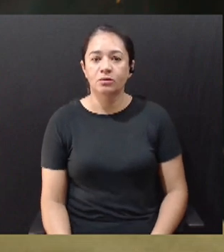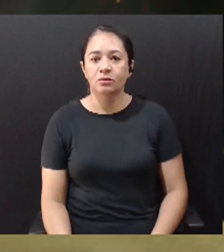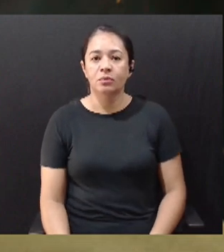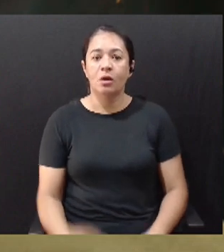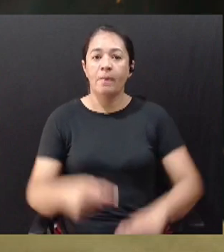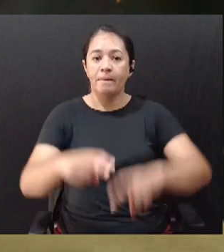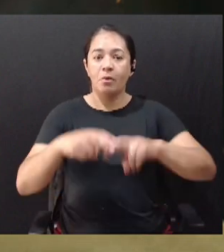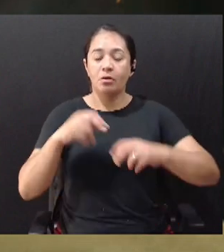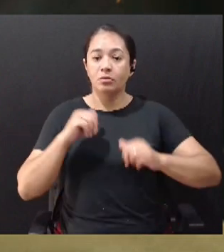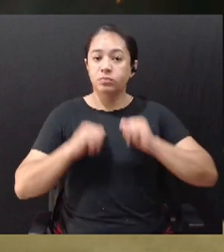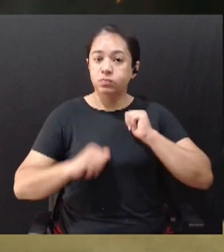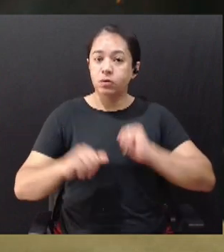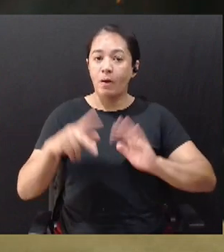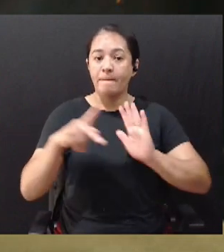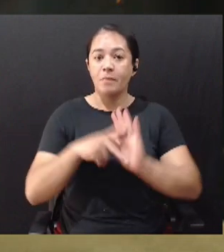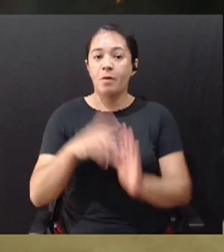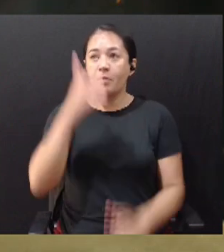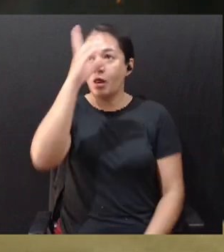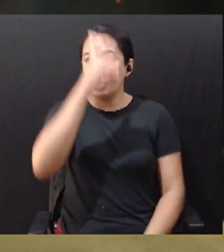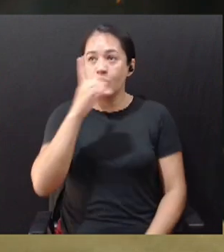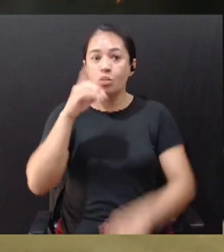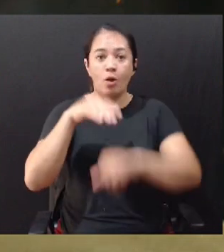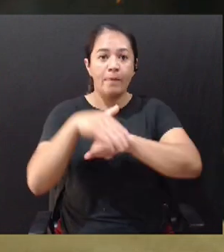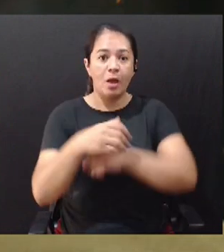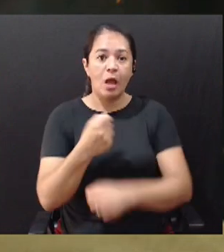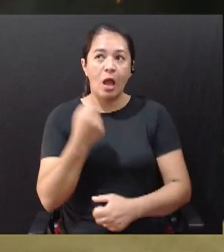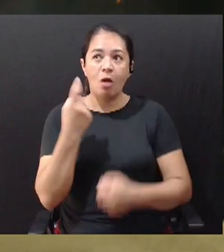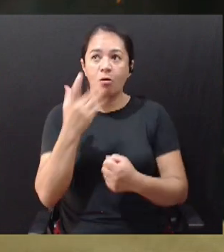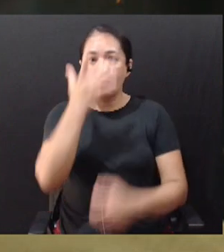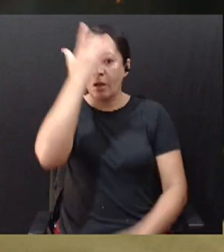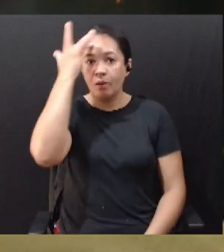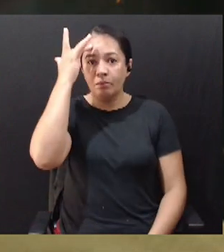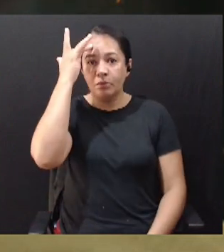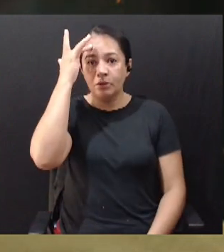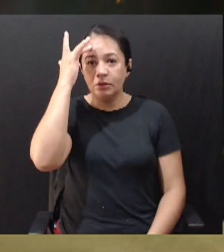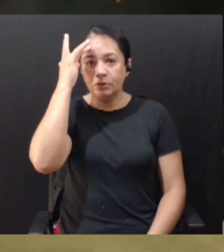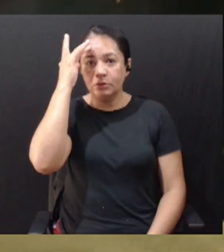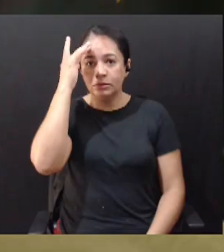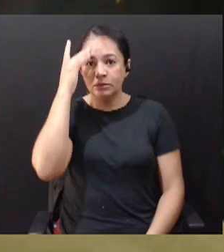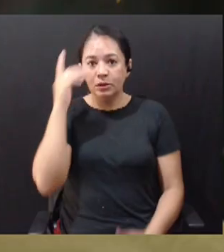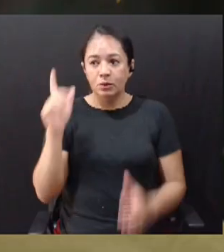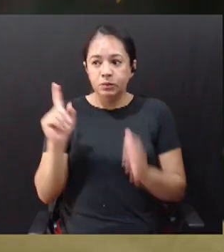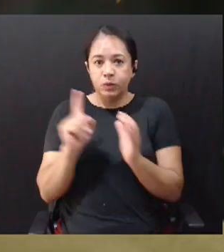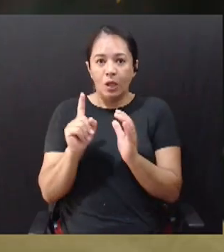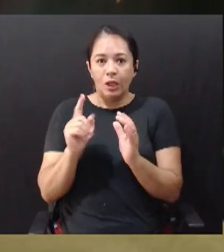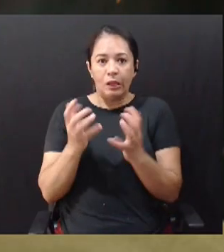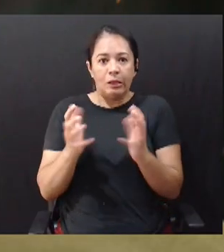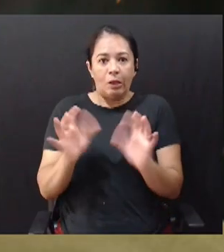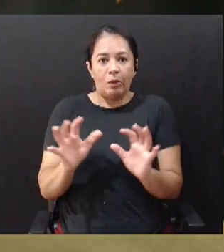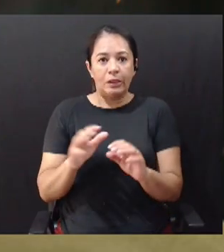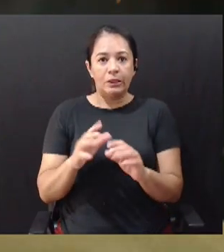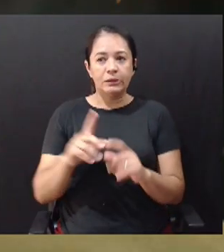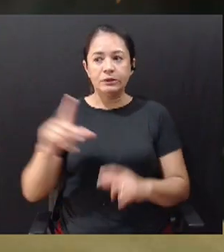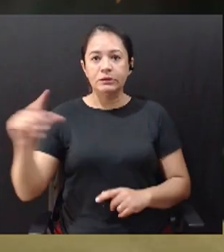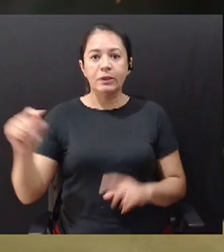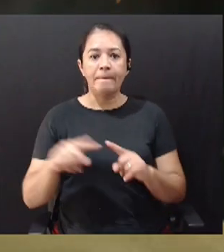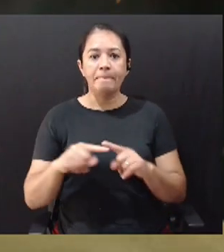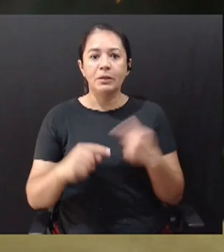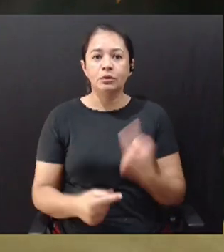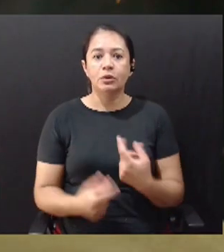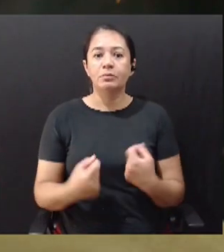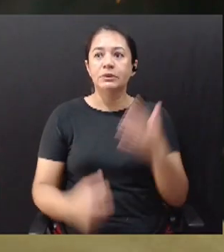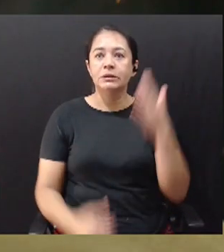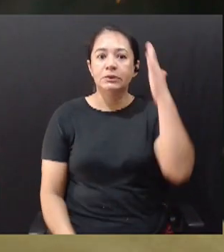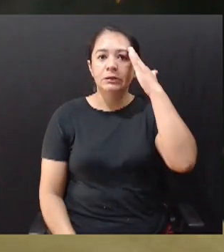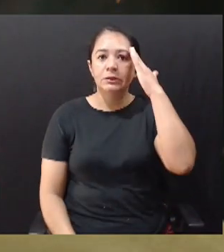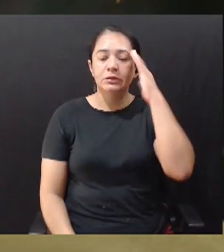do domingo à noite. Tem gente que chega domingo à noite, entra num casulo e não quer sair mais. Agora, a gente precisa entender o que acontece. Quando